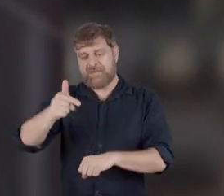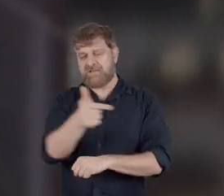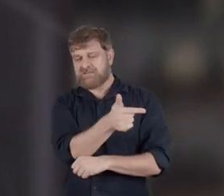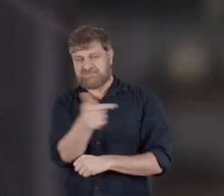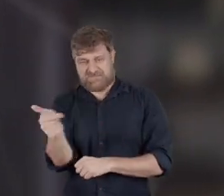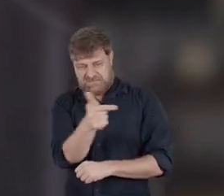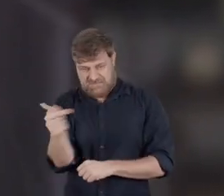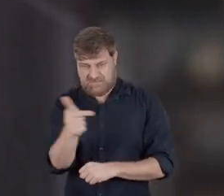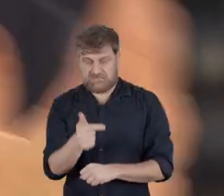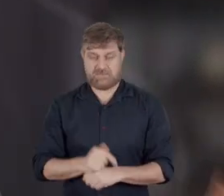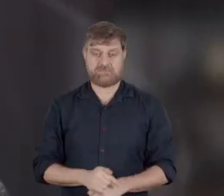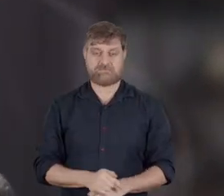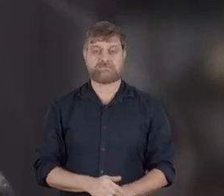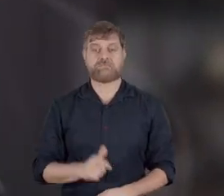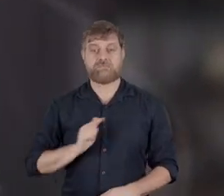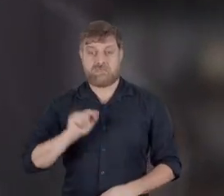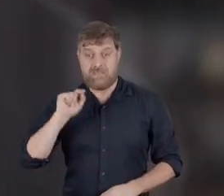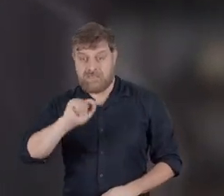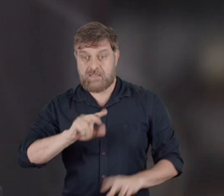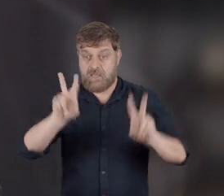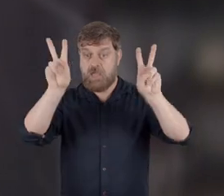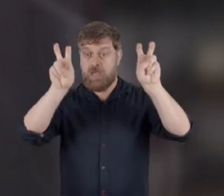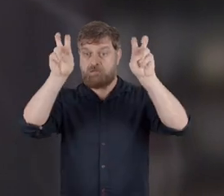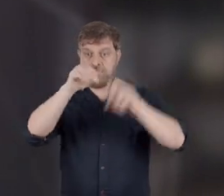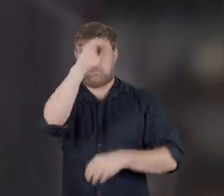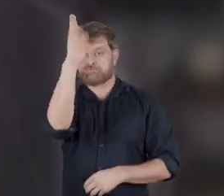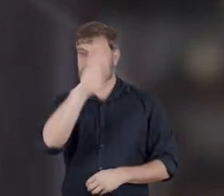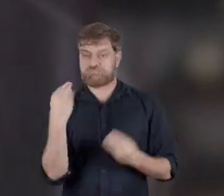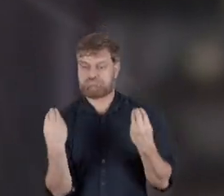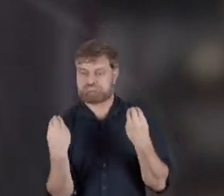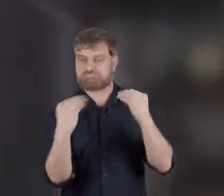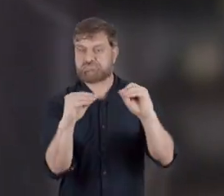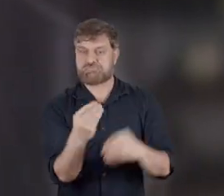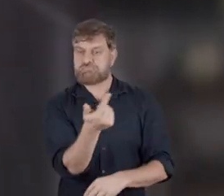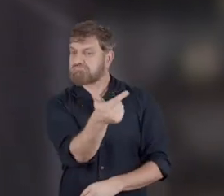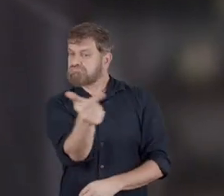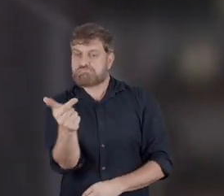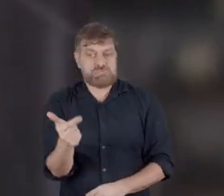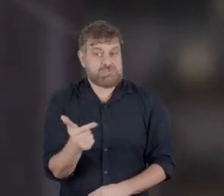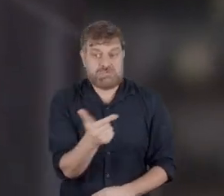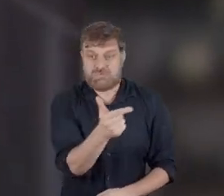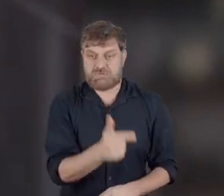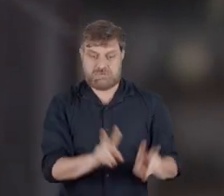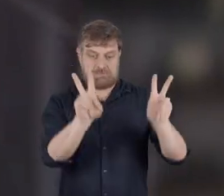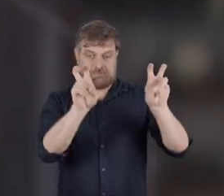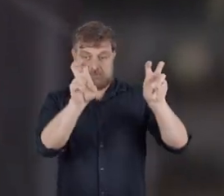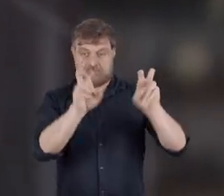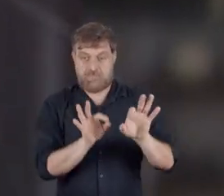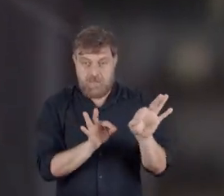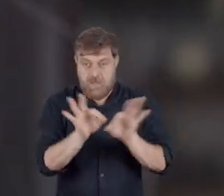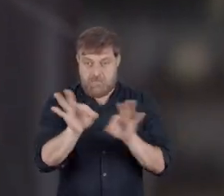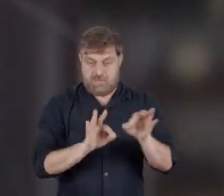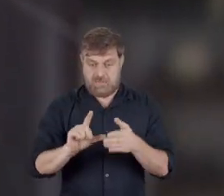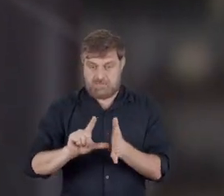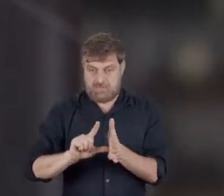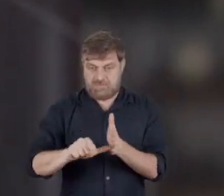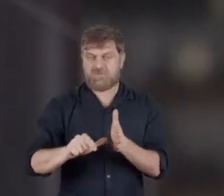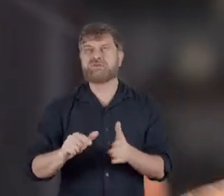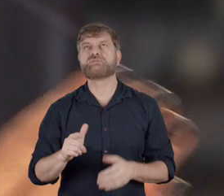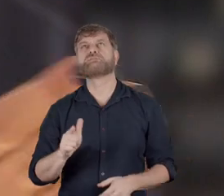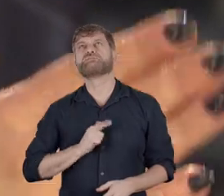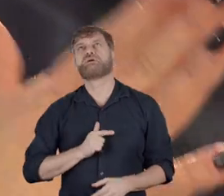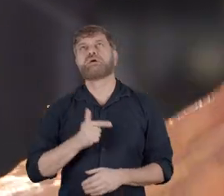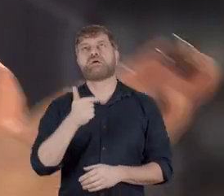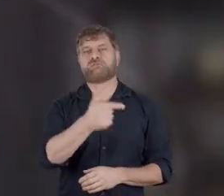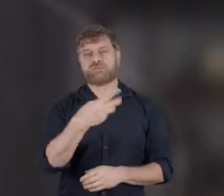do que a Semana de 22, em que, na verdade, o tema do nacional não tinha sido colocado na Semana de 22, isso é um projeto que